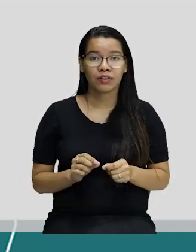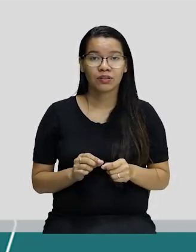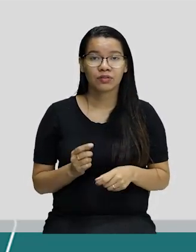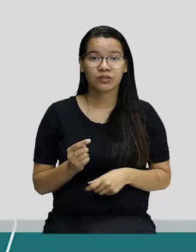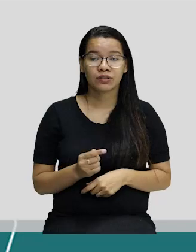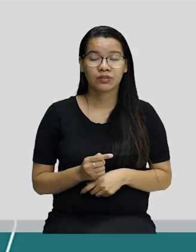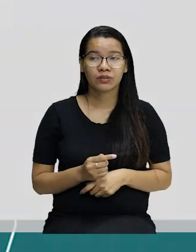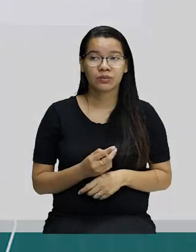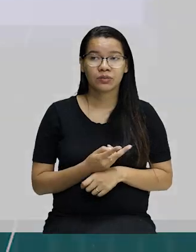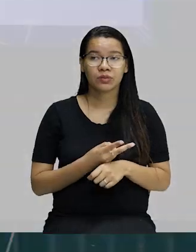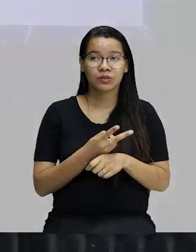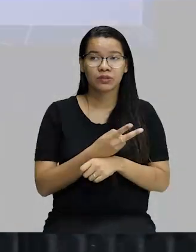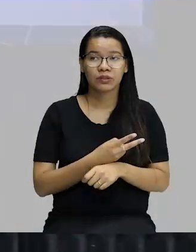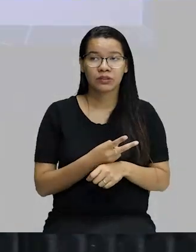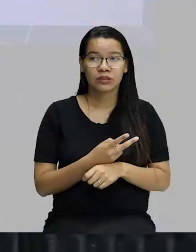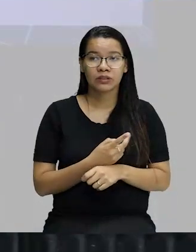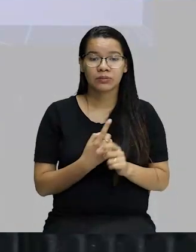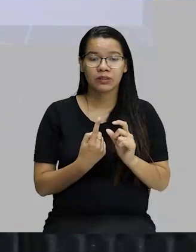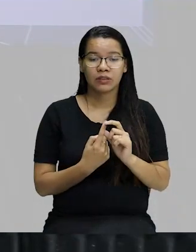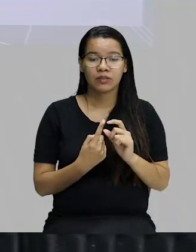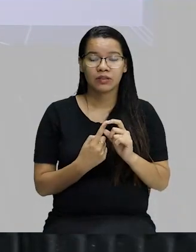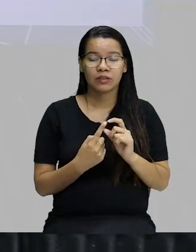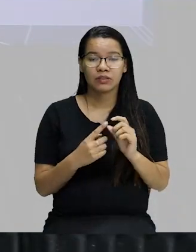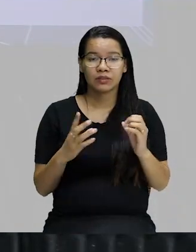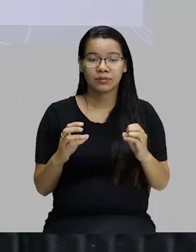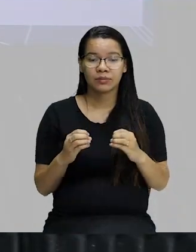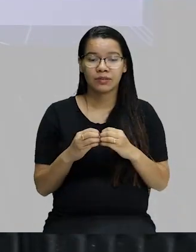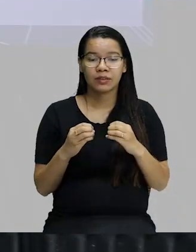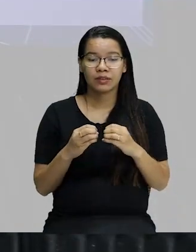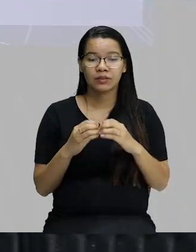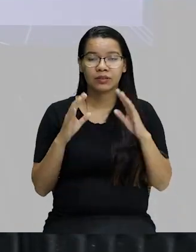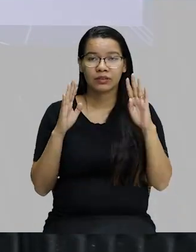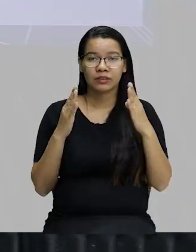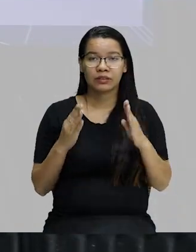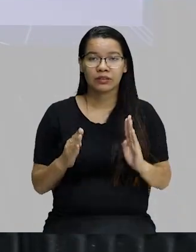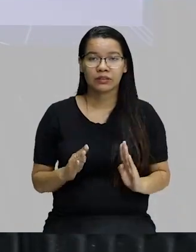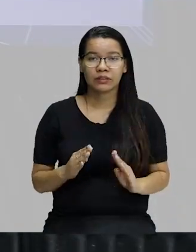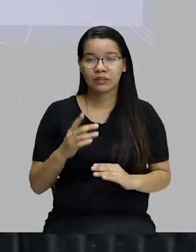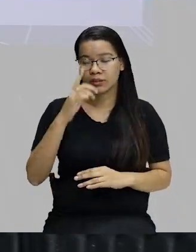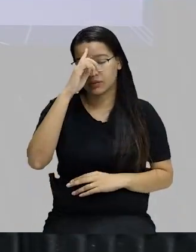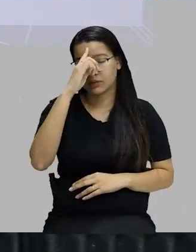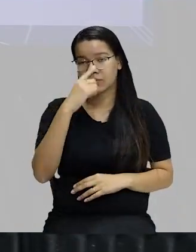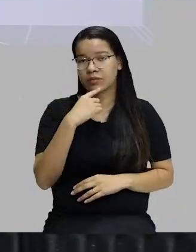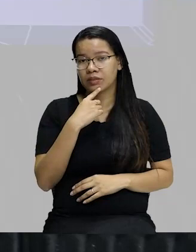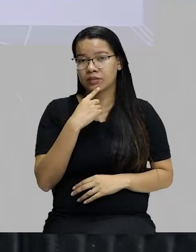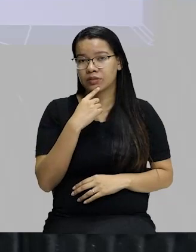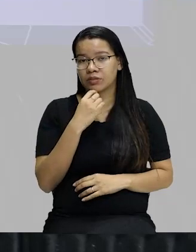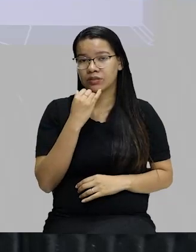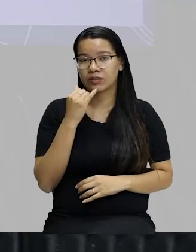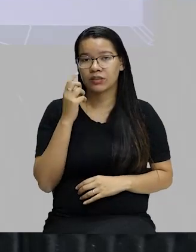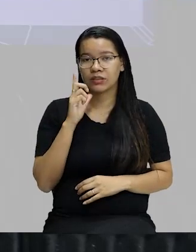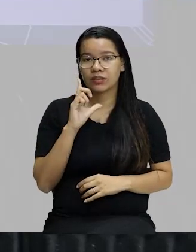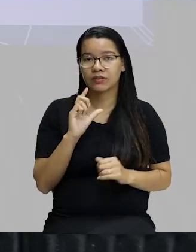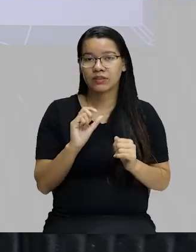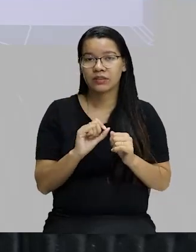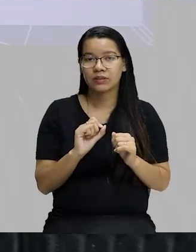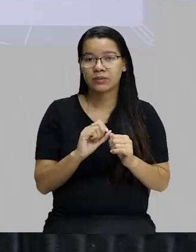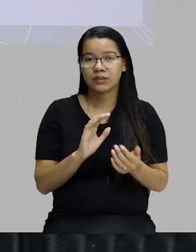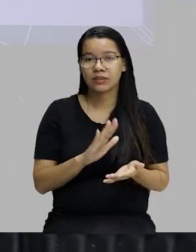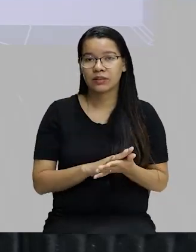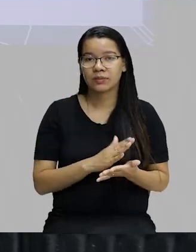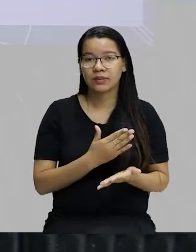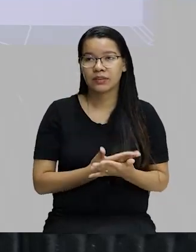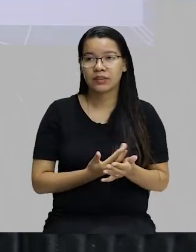Procurar as palavras que estão perto, analisar a imagem, para eu conseguir fazer uma interpretação. Many people